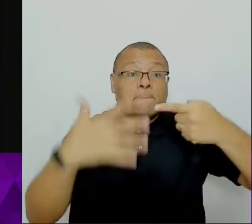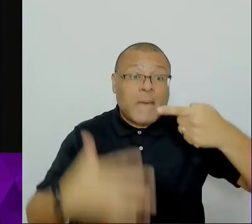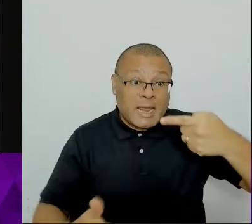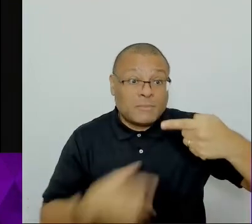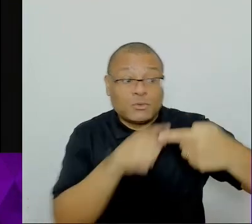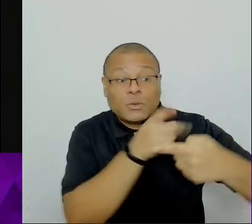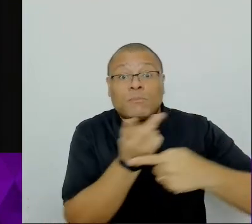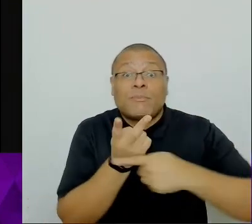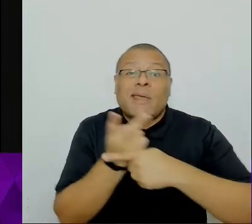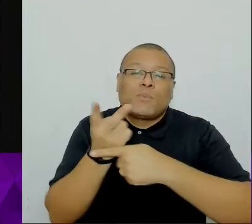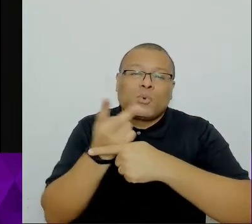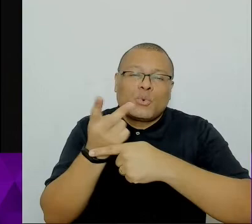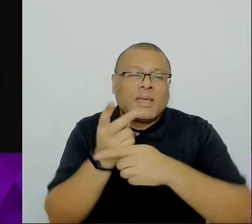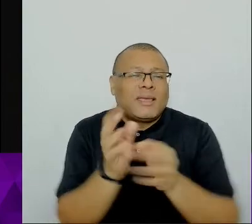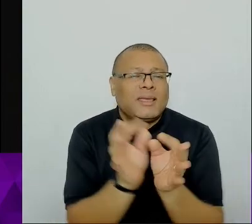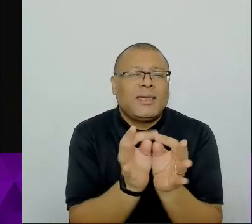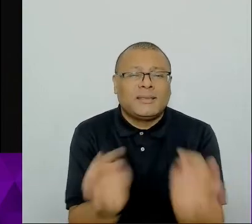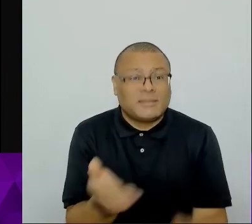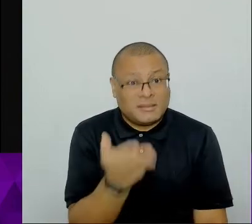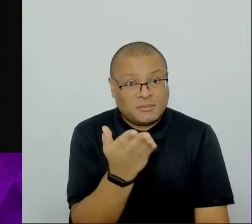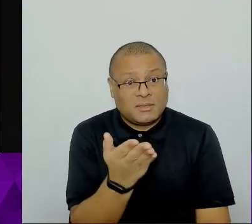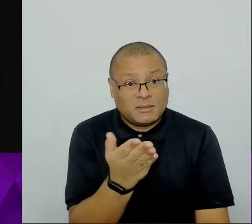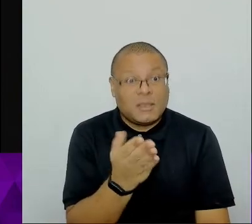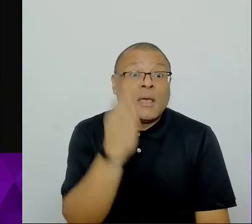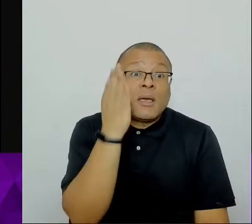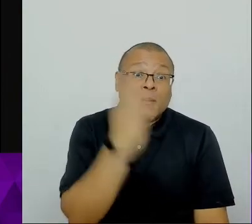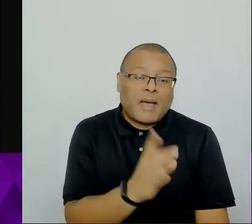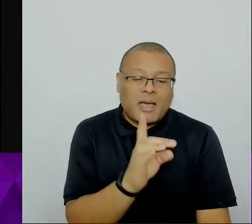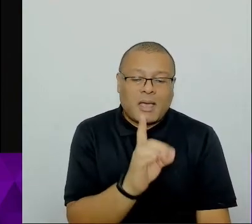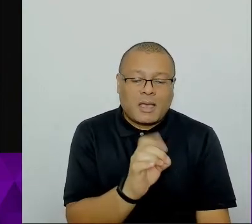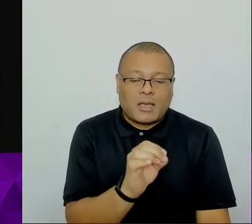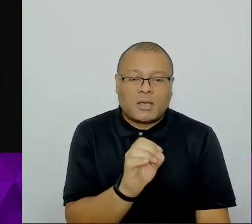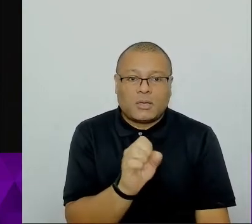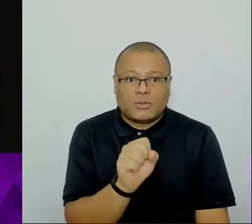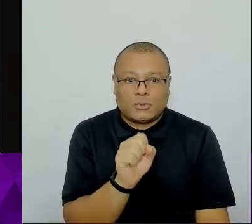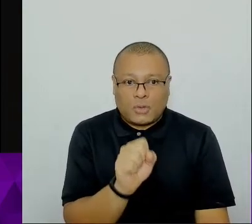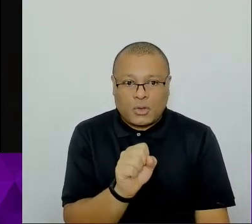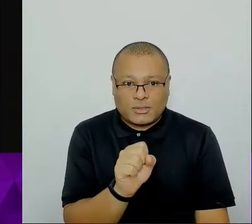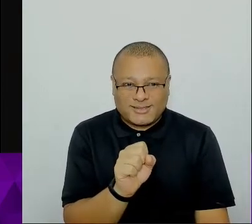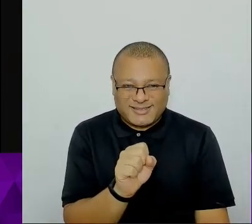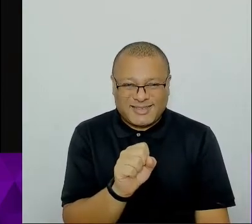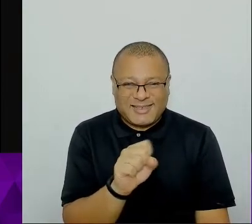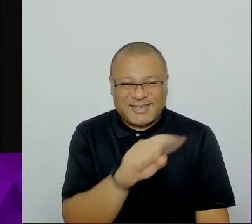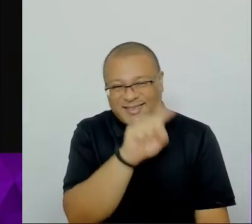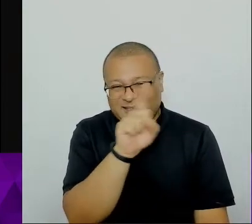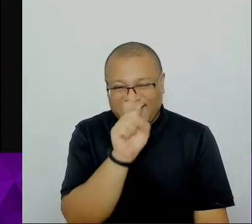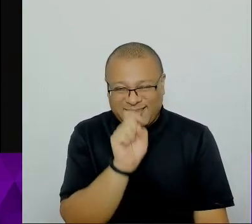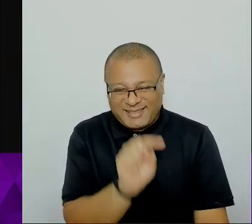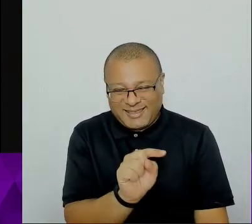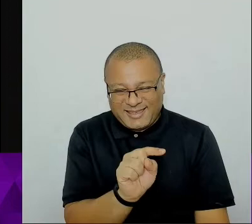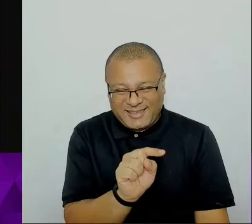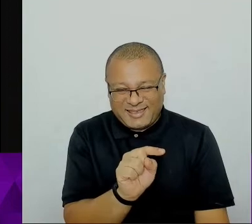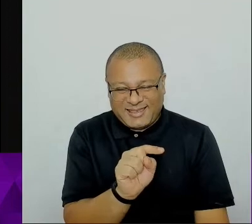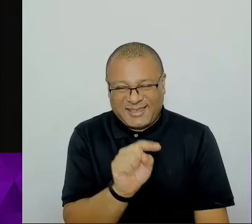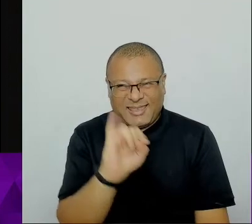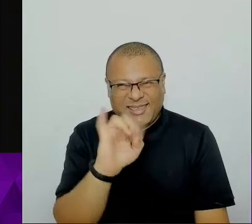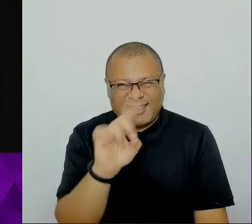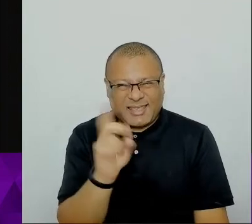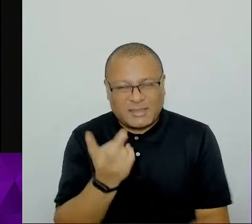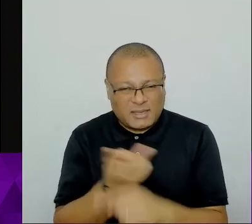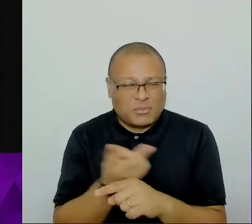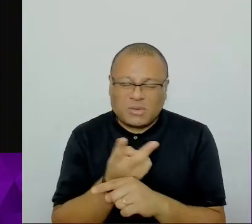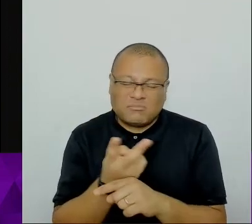API. E a sintaxe é bem simples. A gente usa o /dogs ou /dogs /o ID do cão que a gente quer buscar. Não faz muito sentido, né? Por query parâmetro, então a gente pode usar